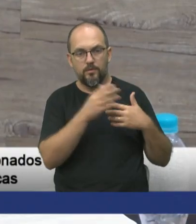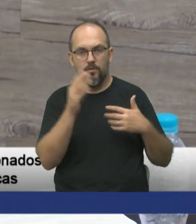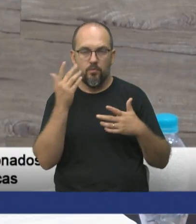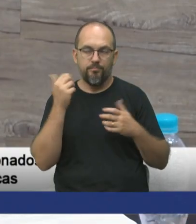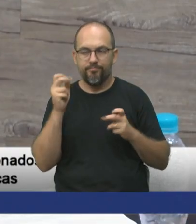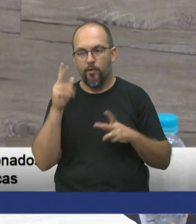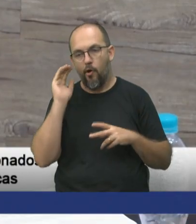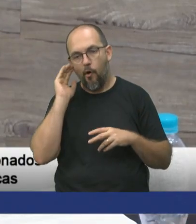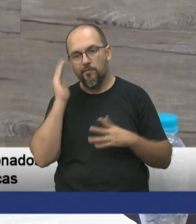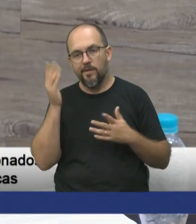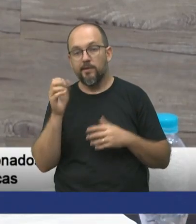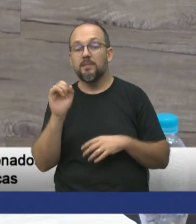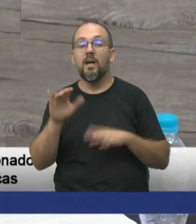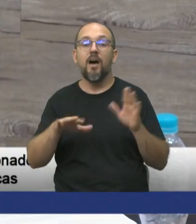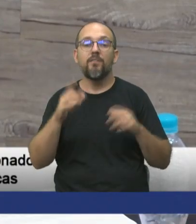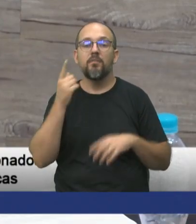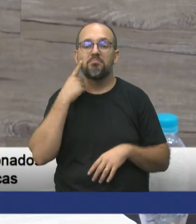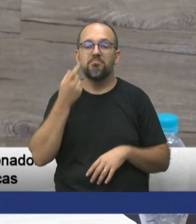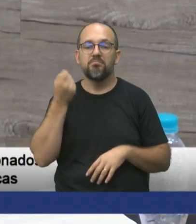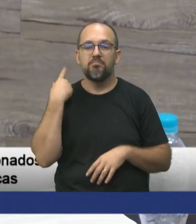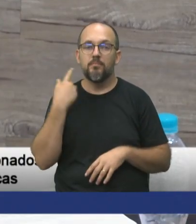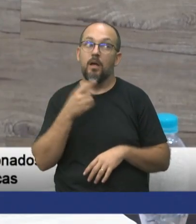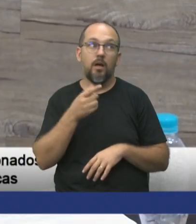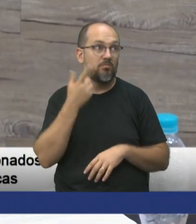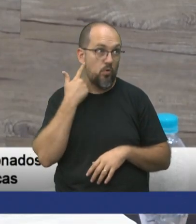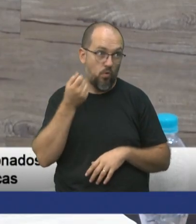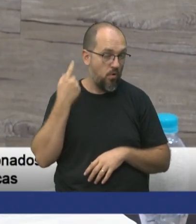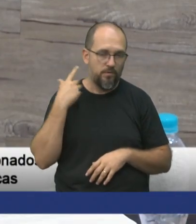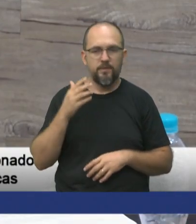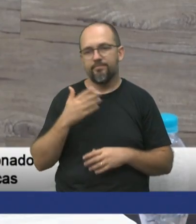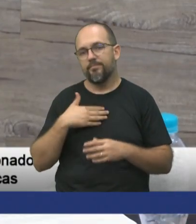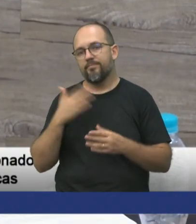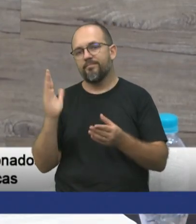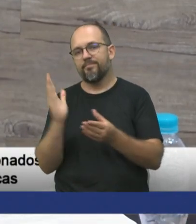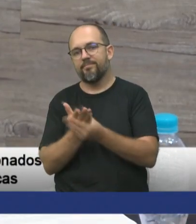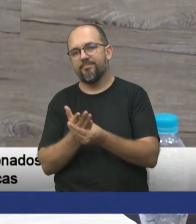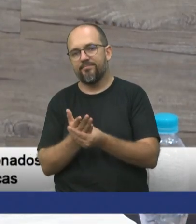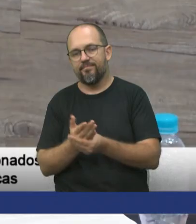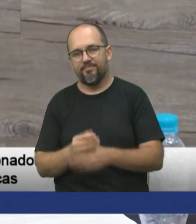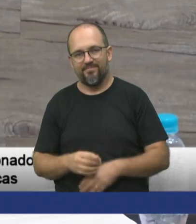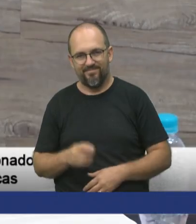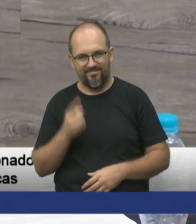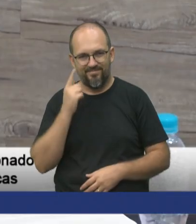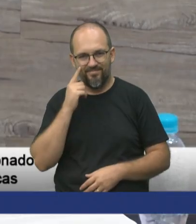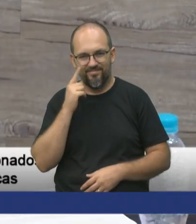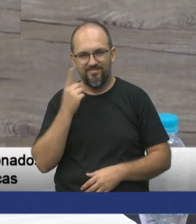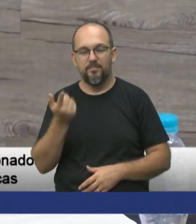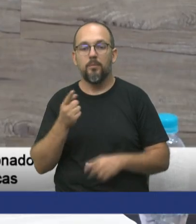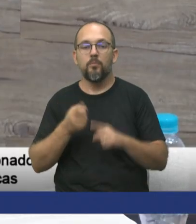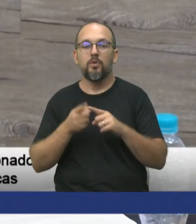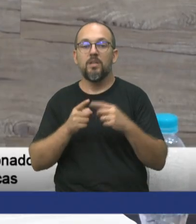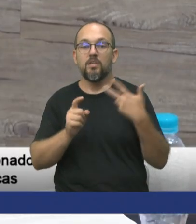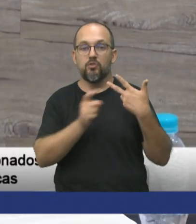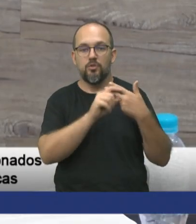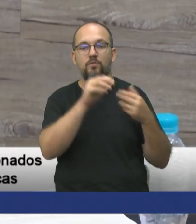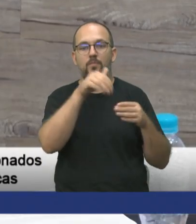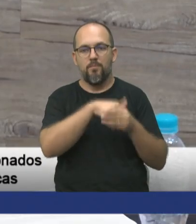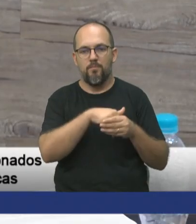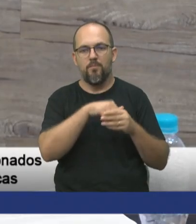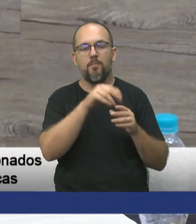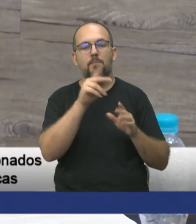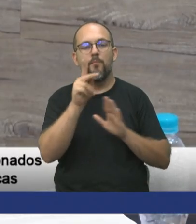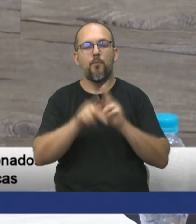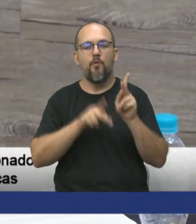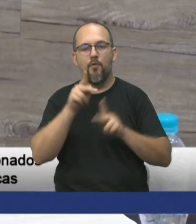E quando ele não ouve, a gente precisa judicializar. O Executivo, ele é eleito pelo povo. O Legislativo, ele é eleito